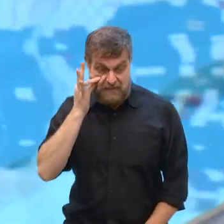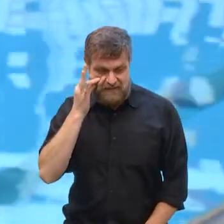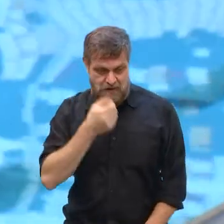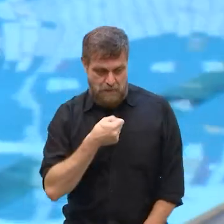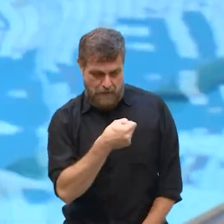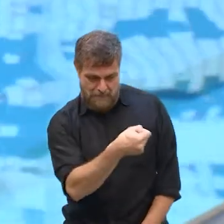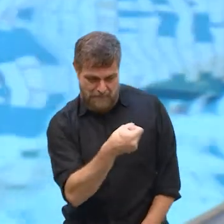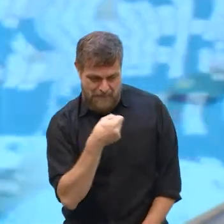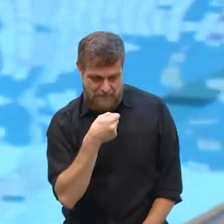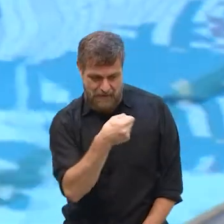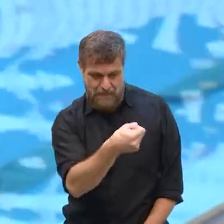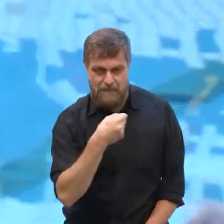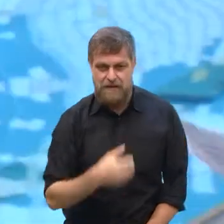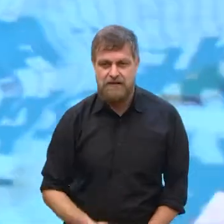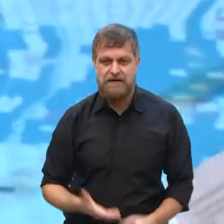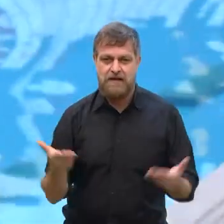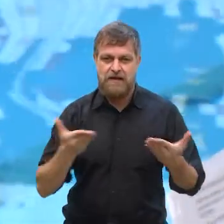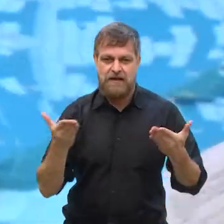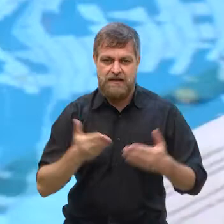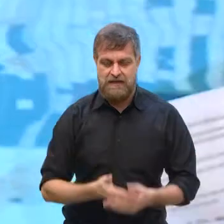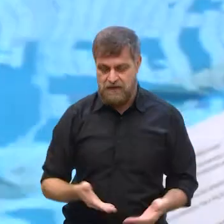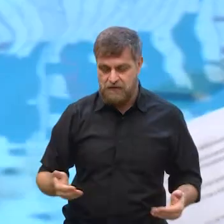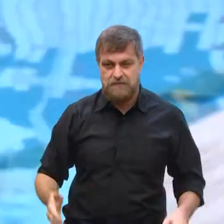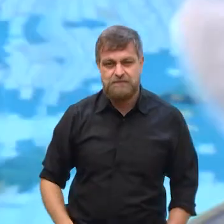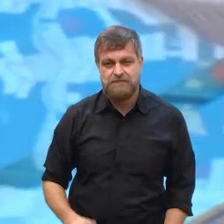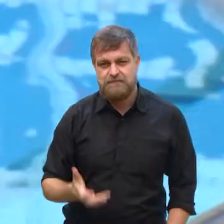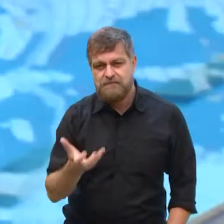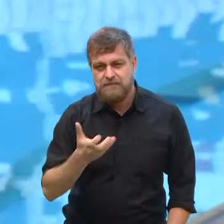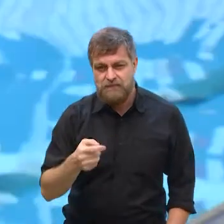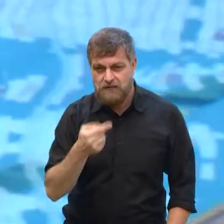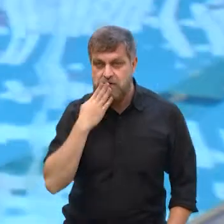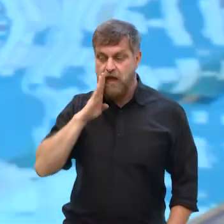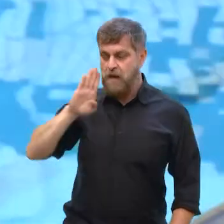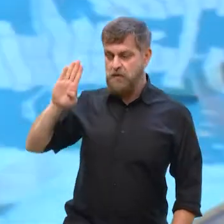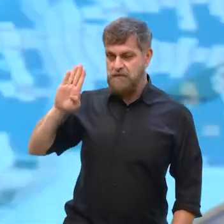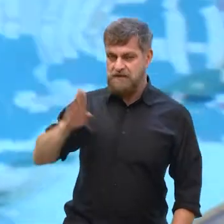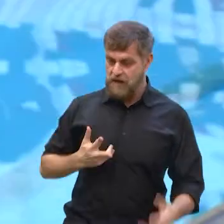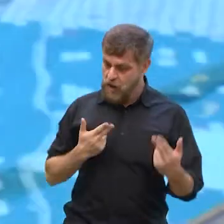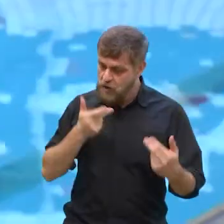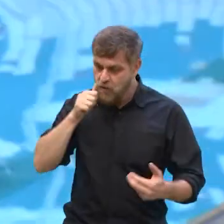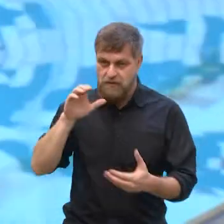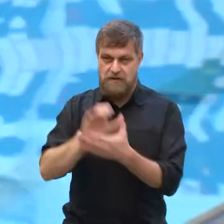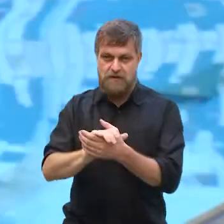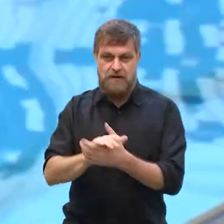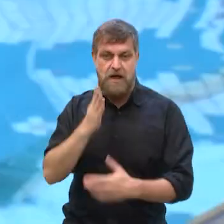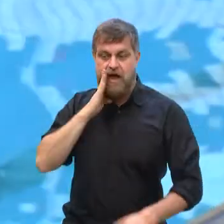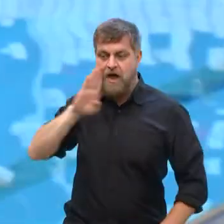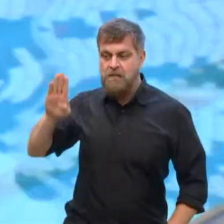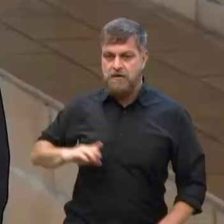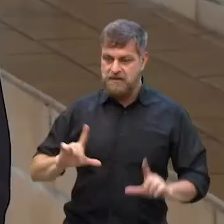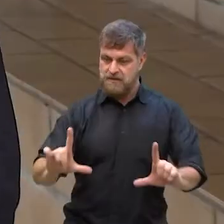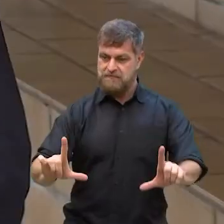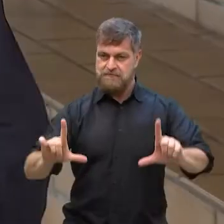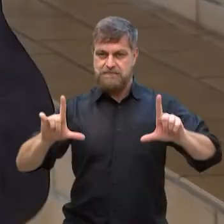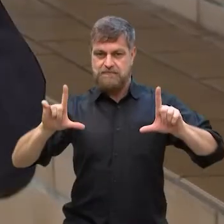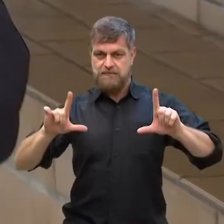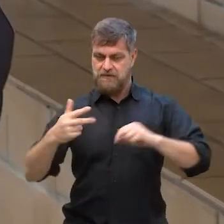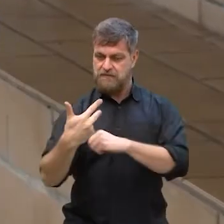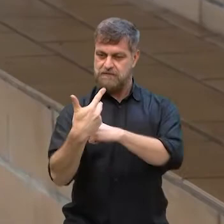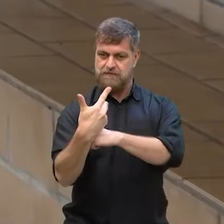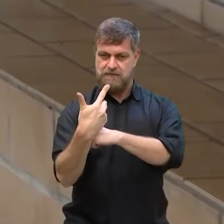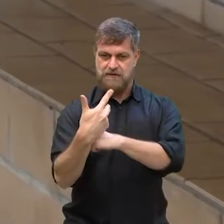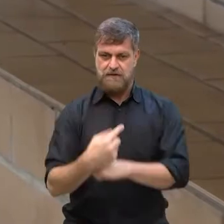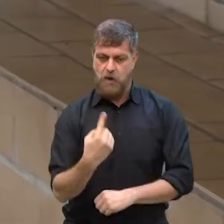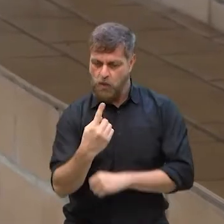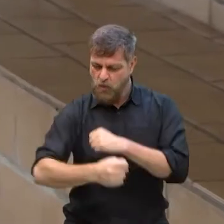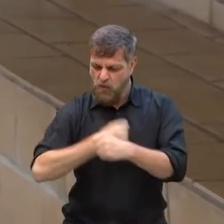entrevistar. Quero fazer aqui, que você prometa, que nem você fez com a sua esposa, quero que você prometa aqui na frente das câmeras,